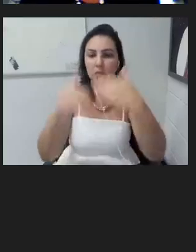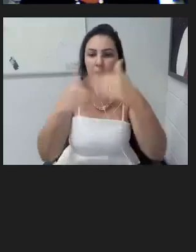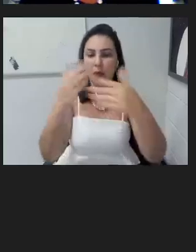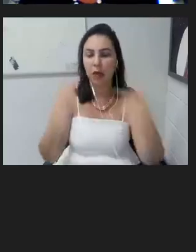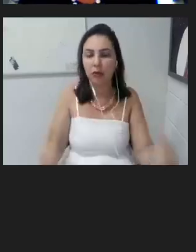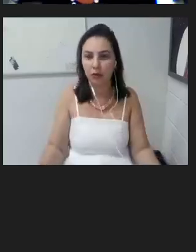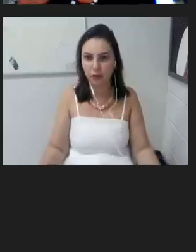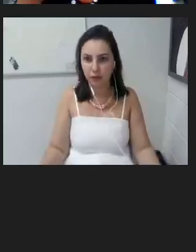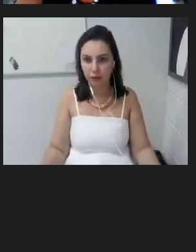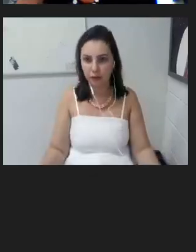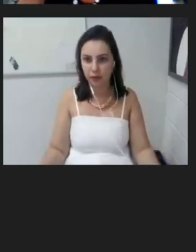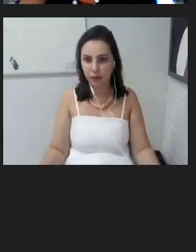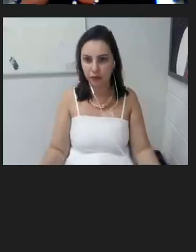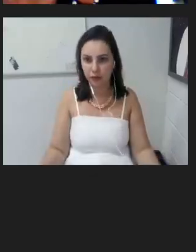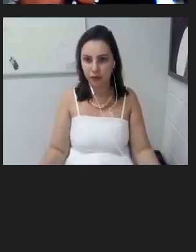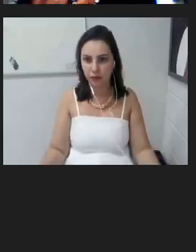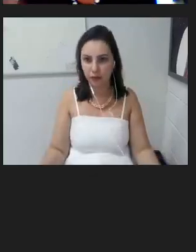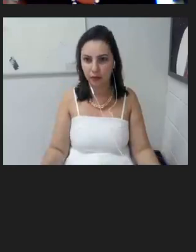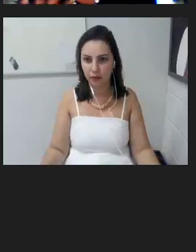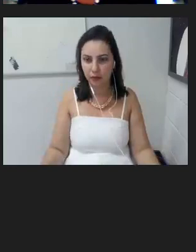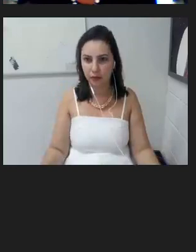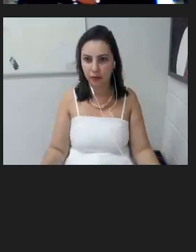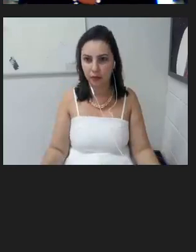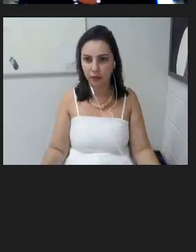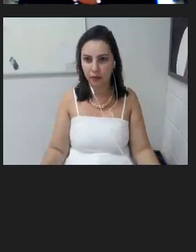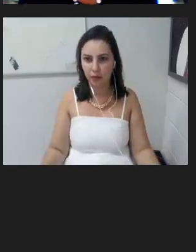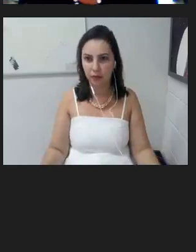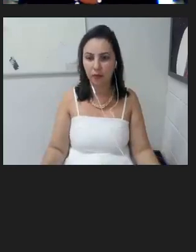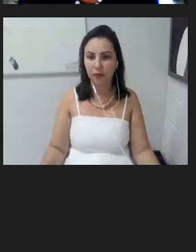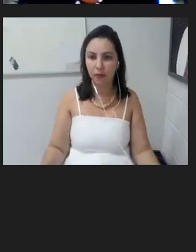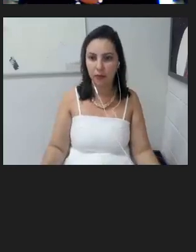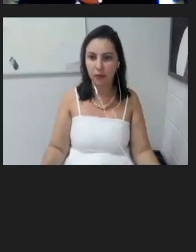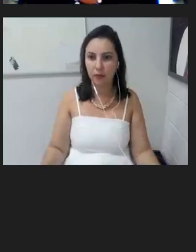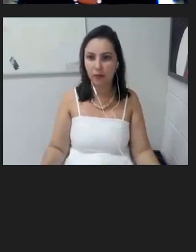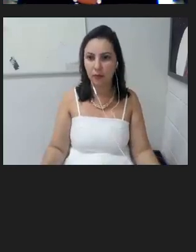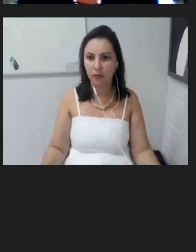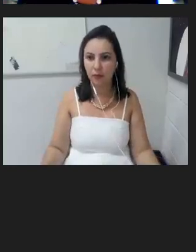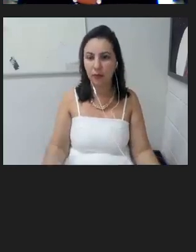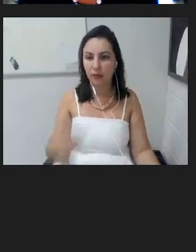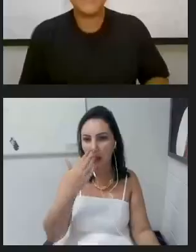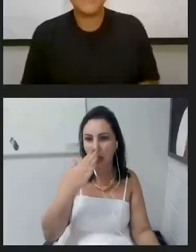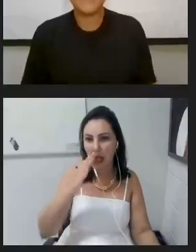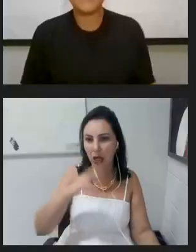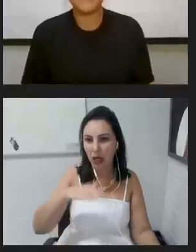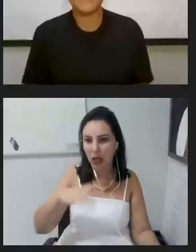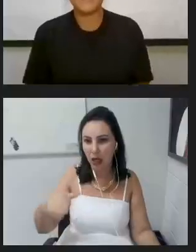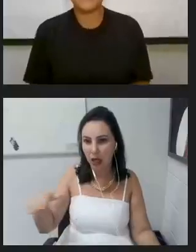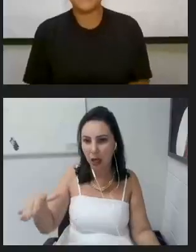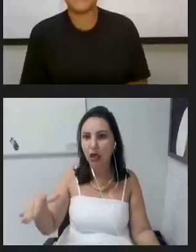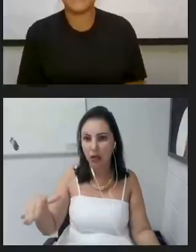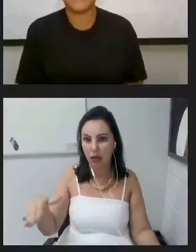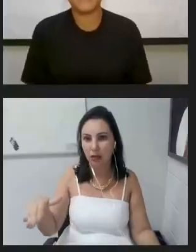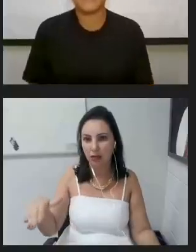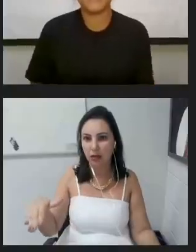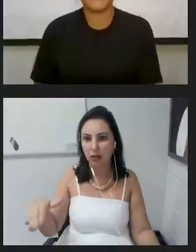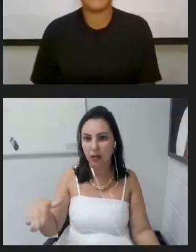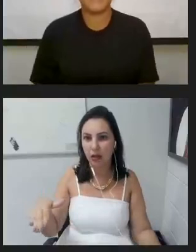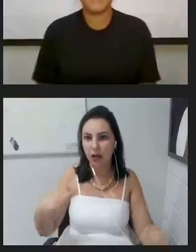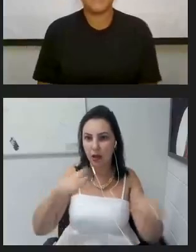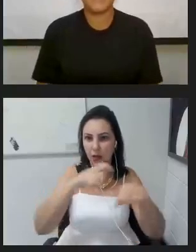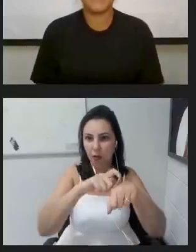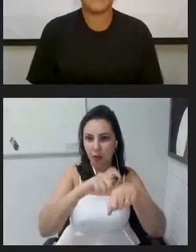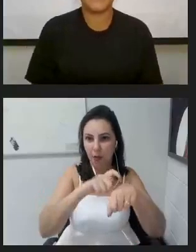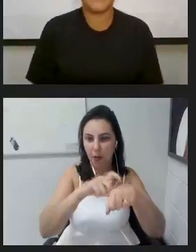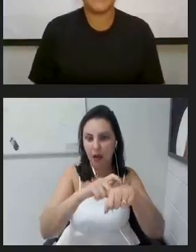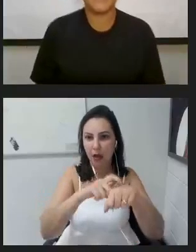Então, é aquela famosa frase da criança numa situação